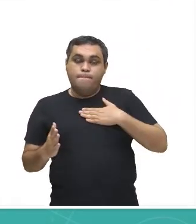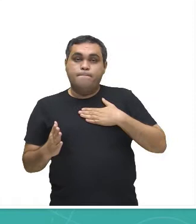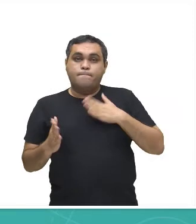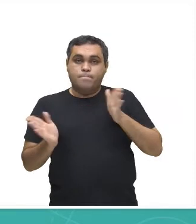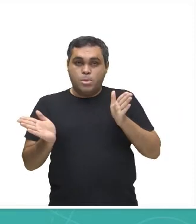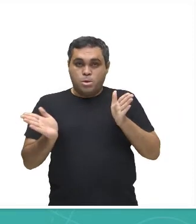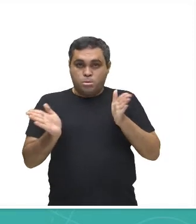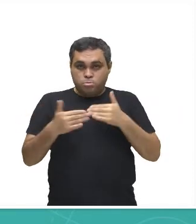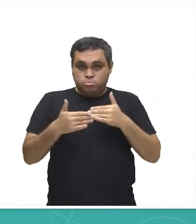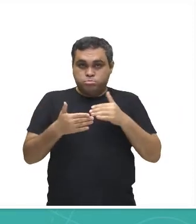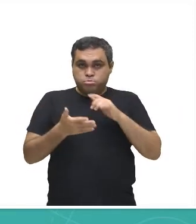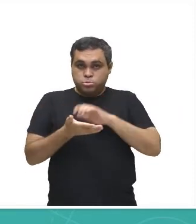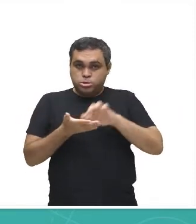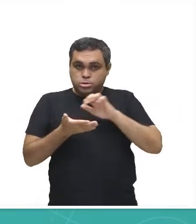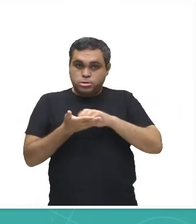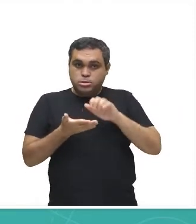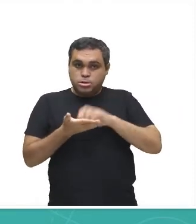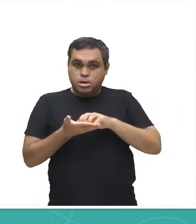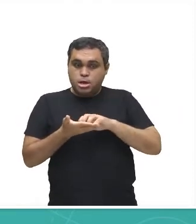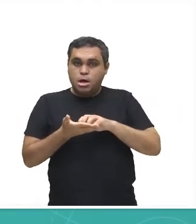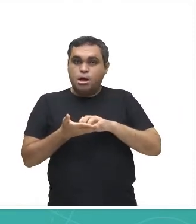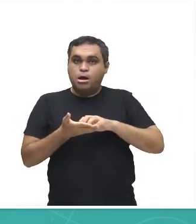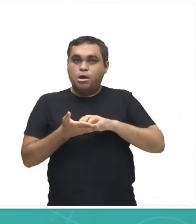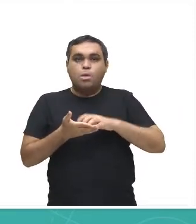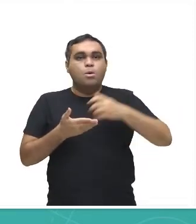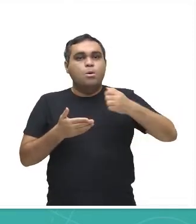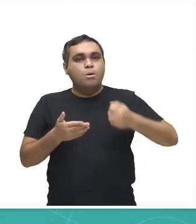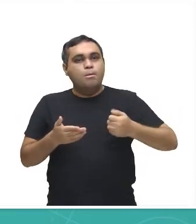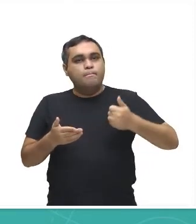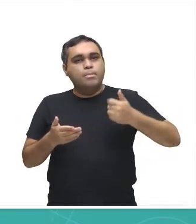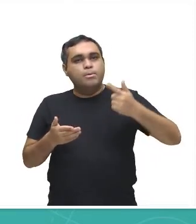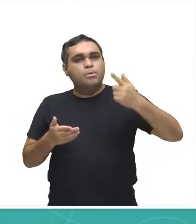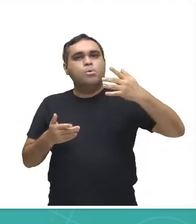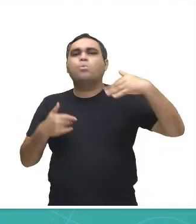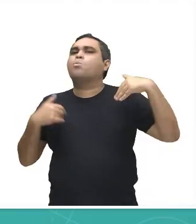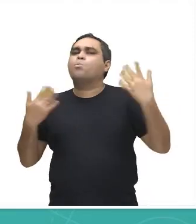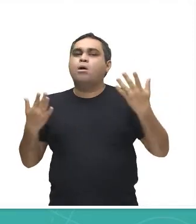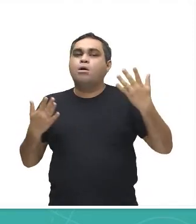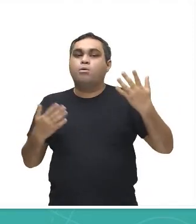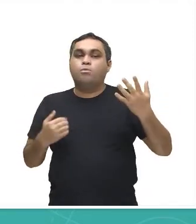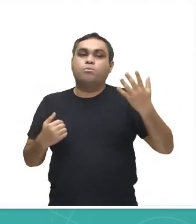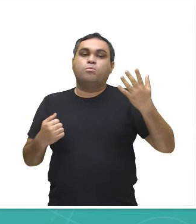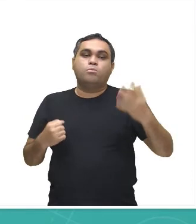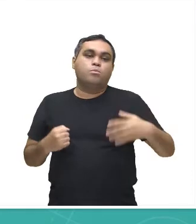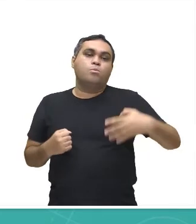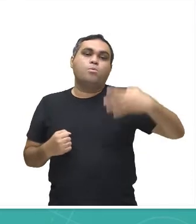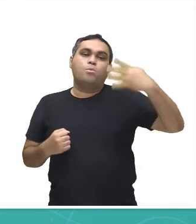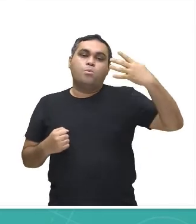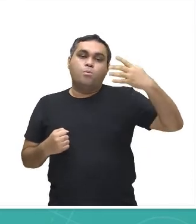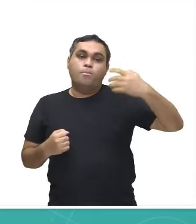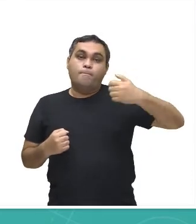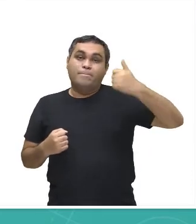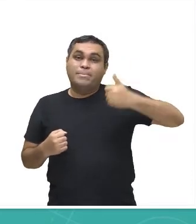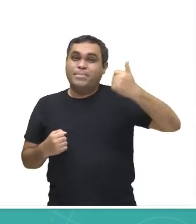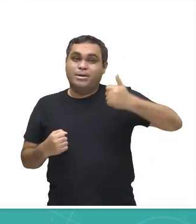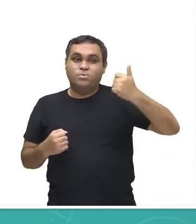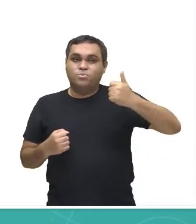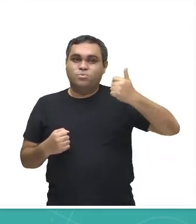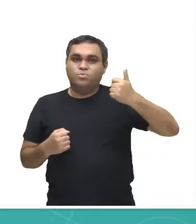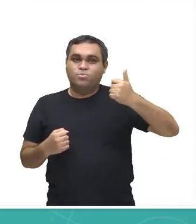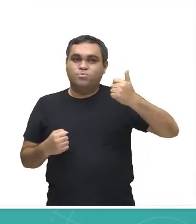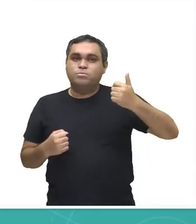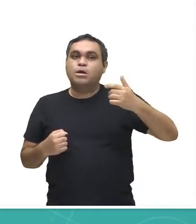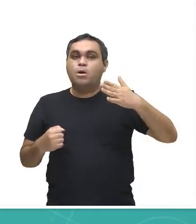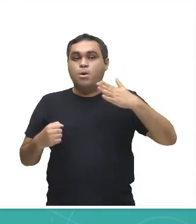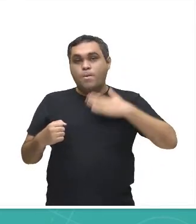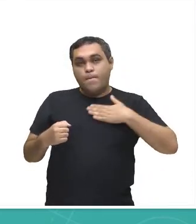escritório, is on the first floor, tá? O meu escritório é no primeiro andar,